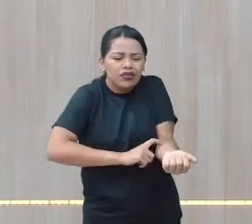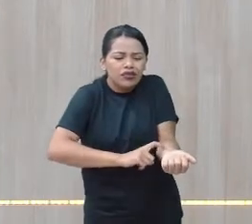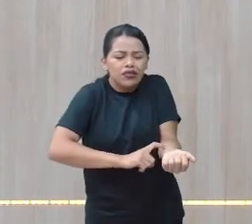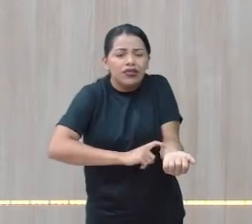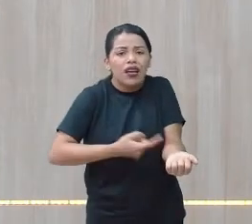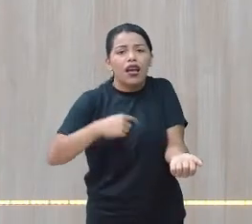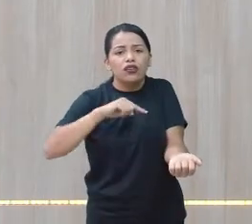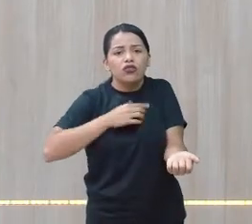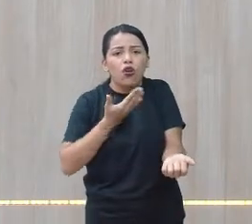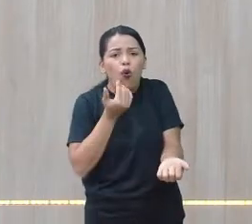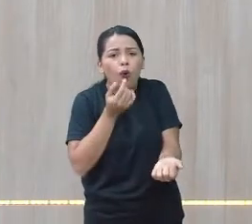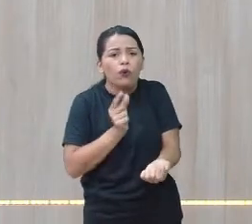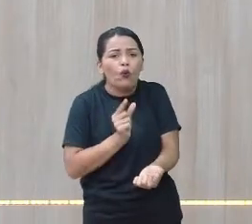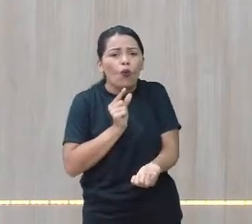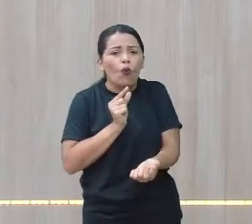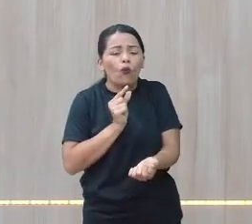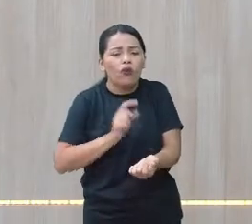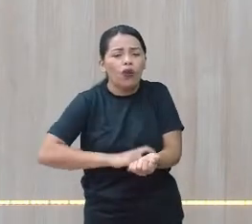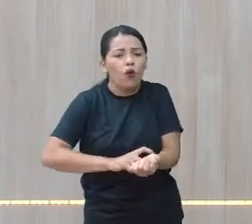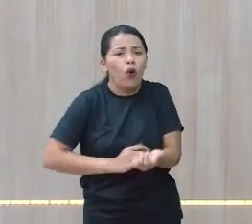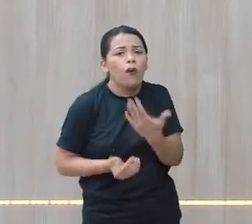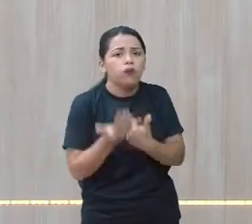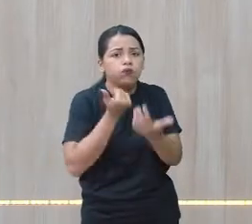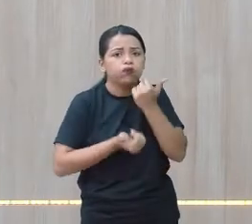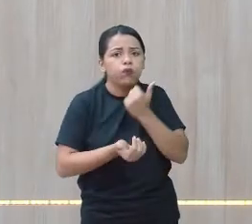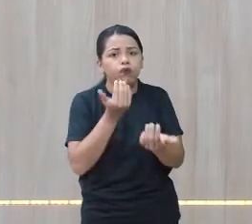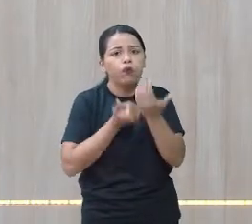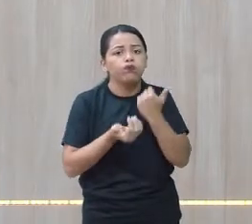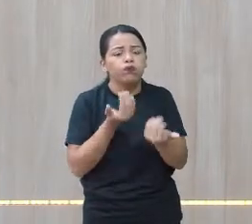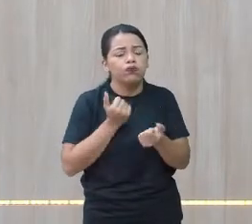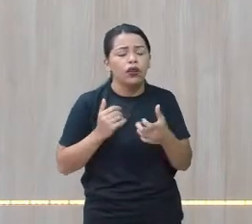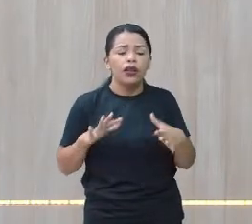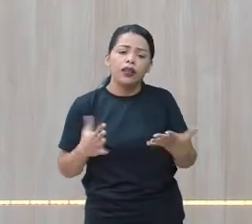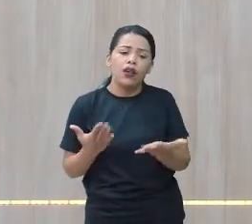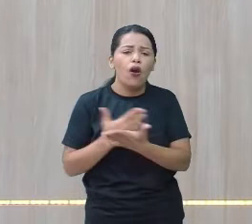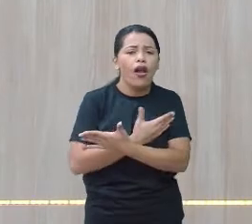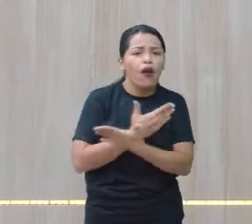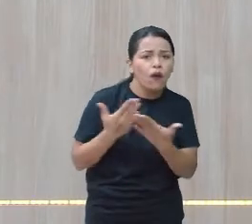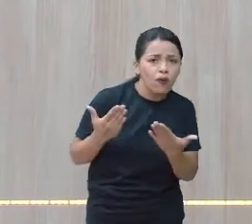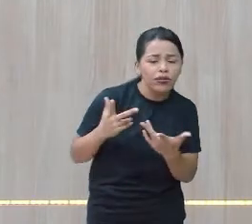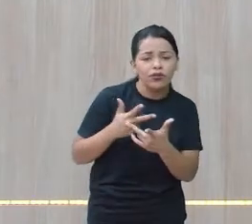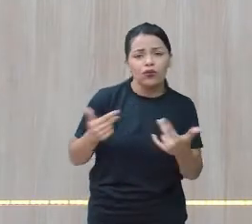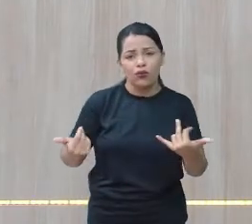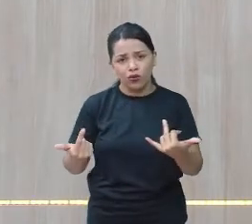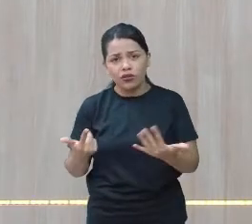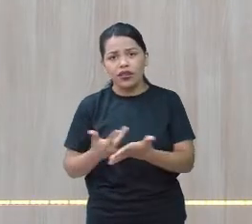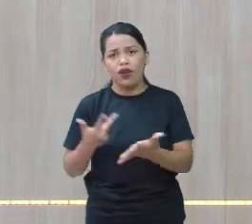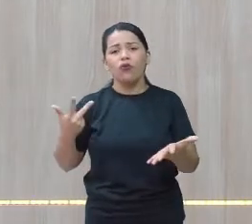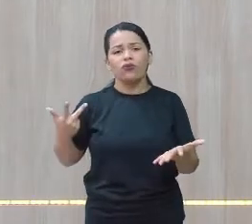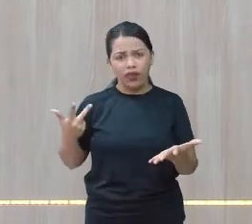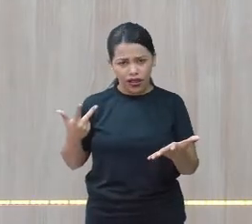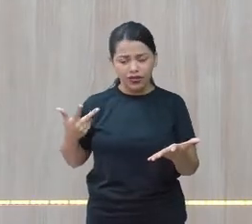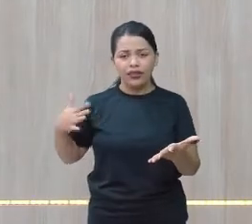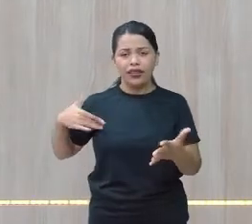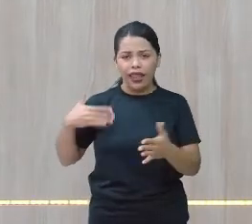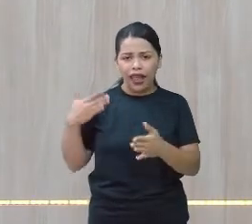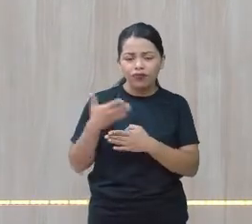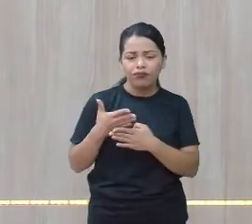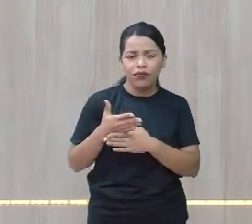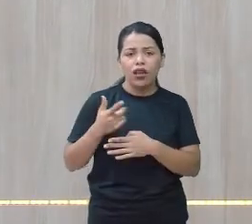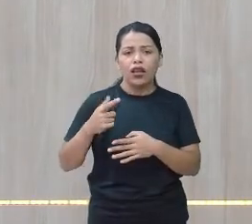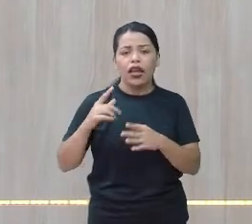mais, por estar um pouco nervoso, tem gente que já trava e não quer comer. Então, são algumas ações que também vão interferir